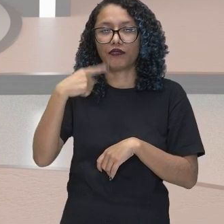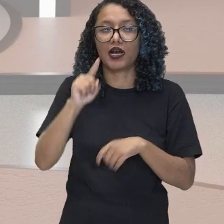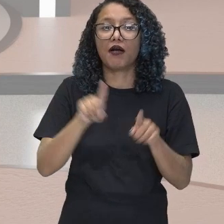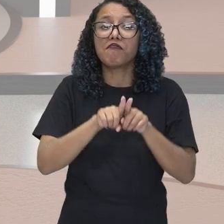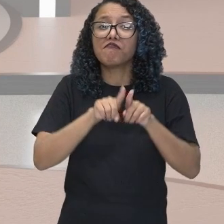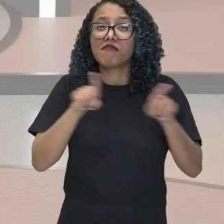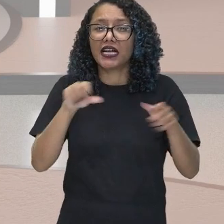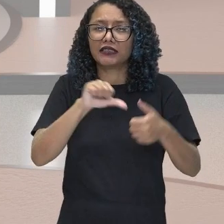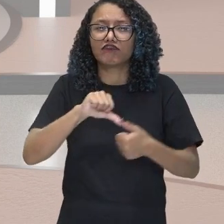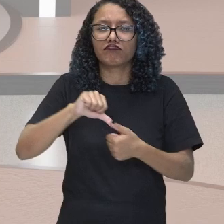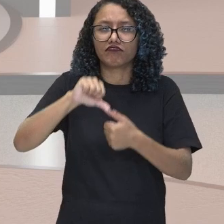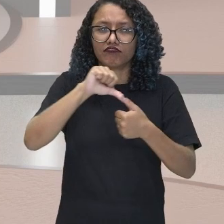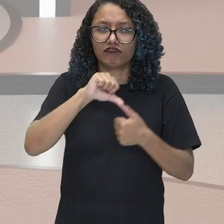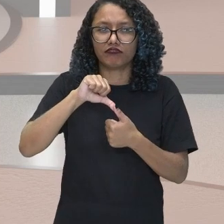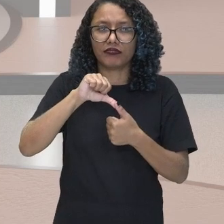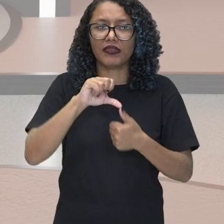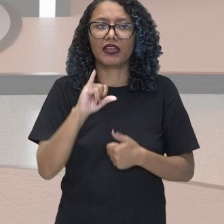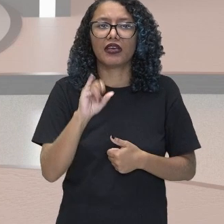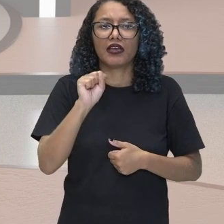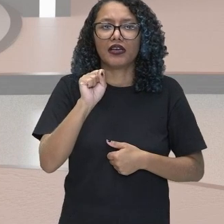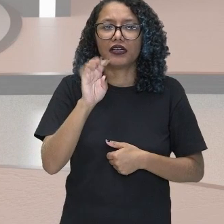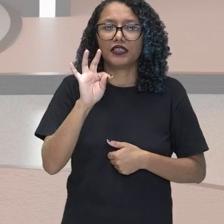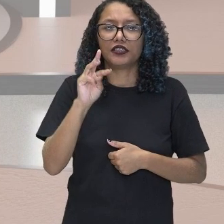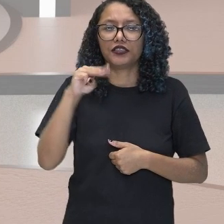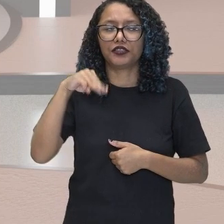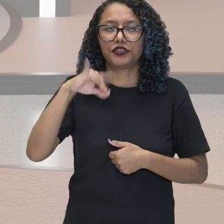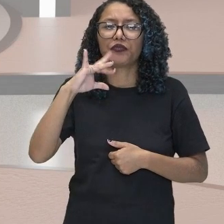Central istmica? O que seria esse